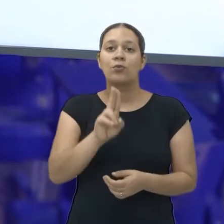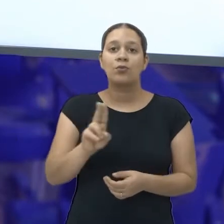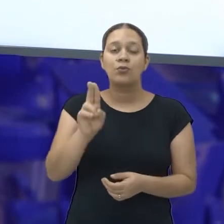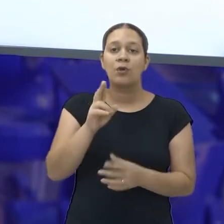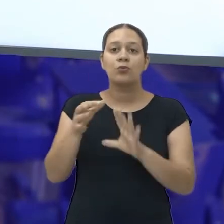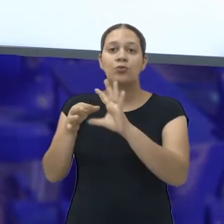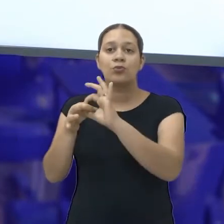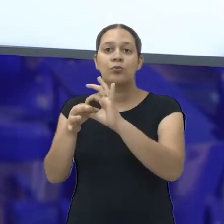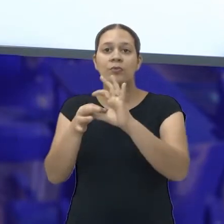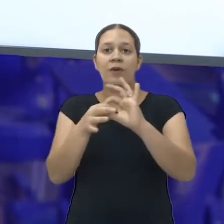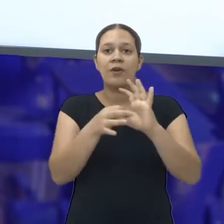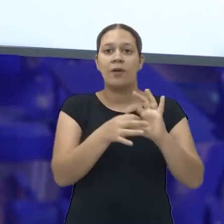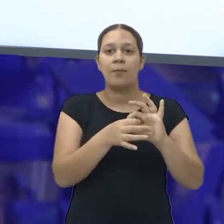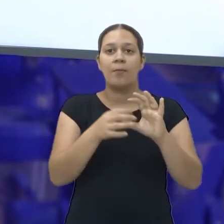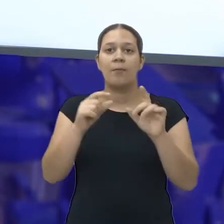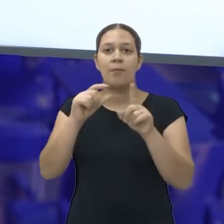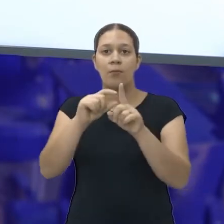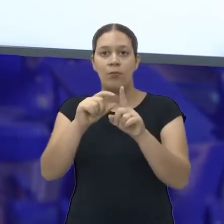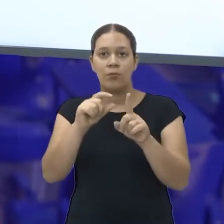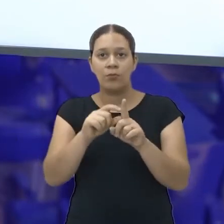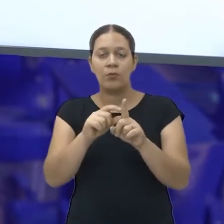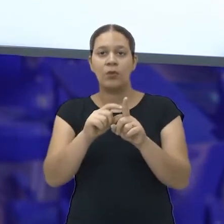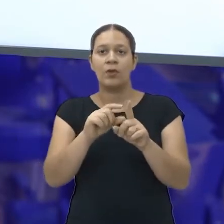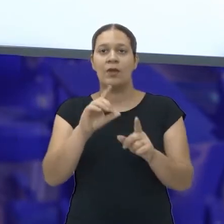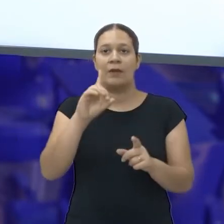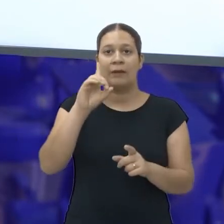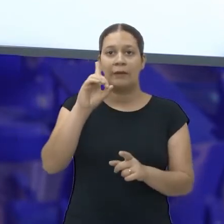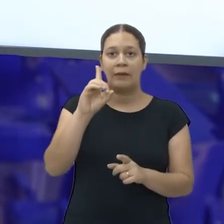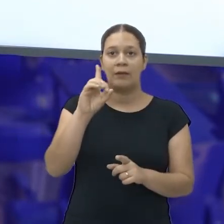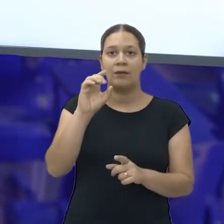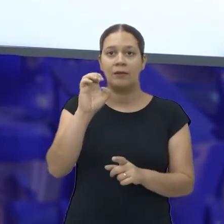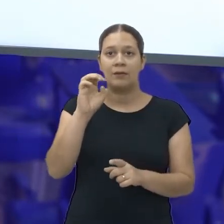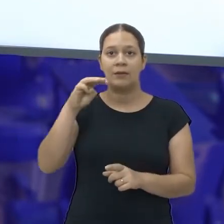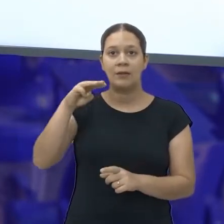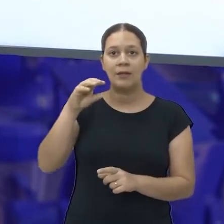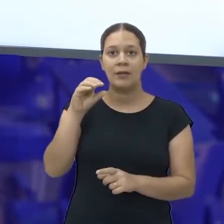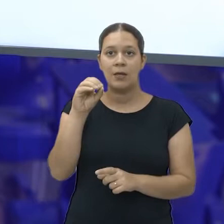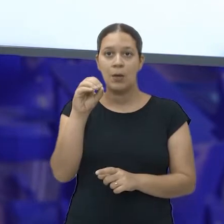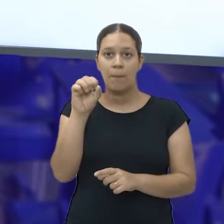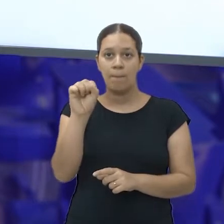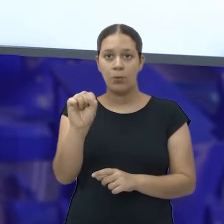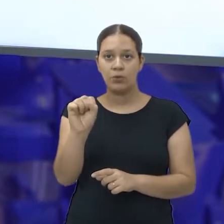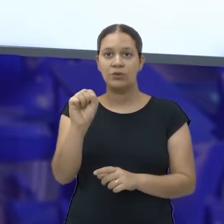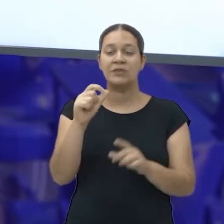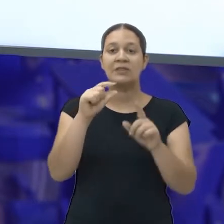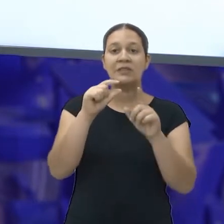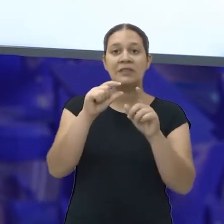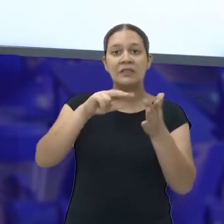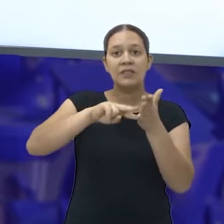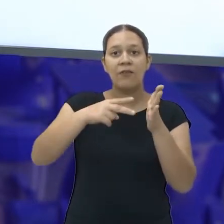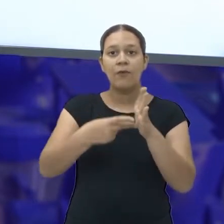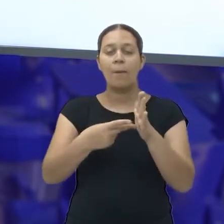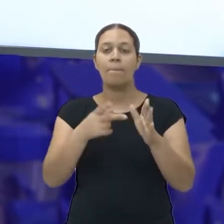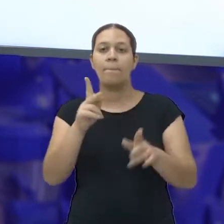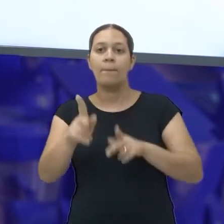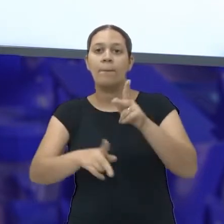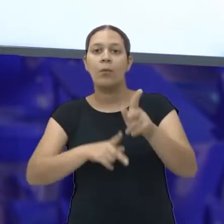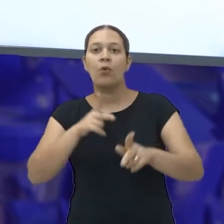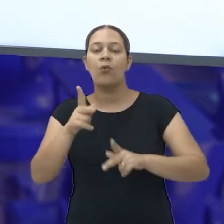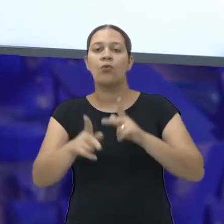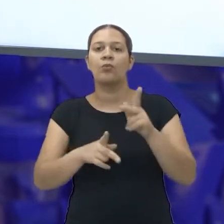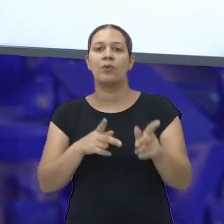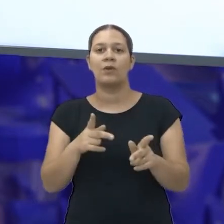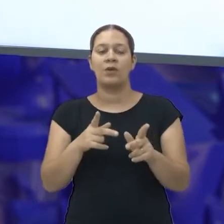num contexto onde a palavra demos significava povo, mas é como se fosse